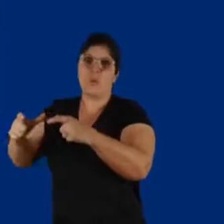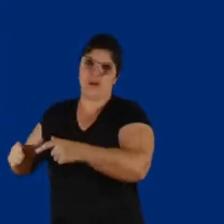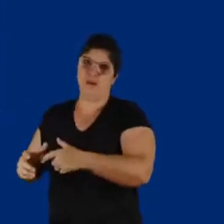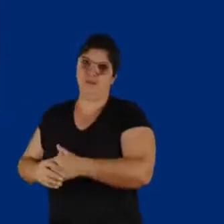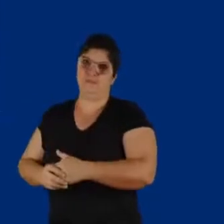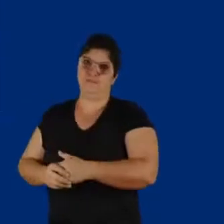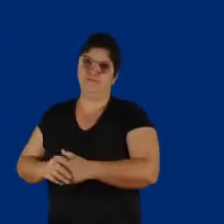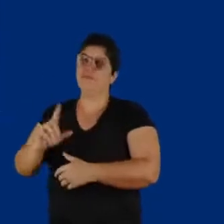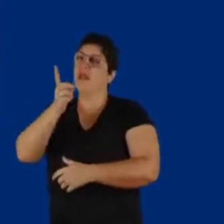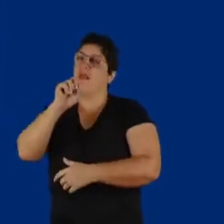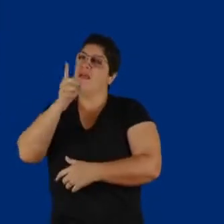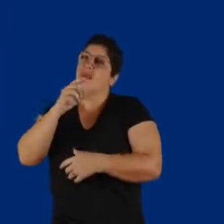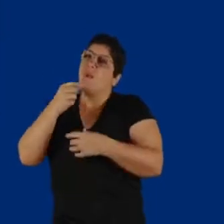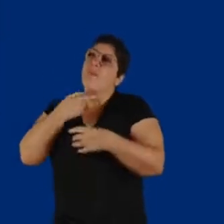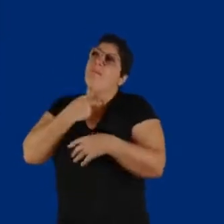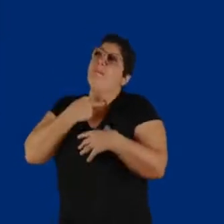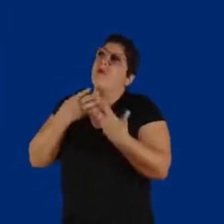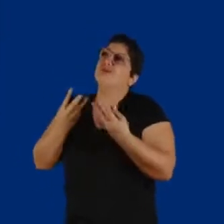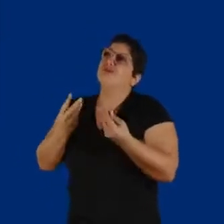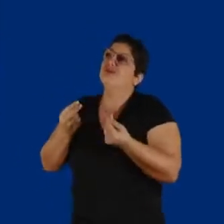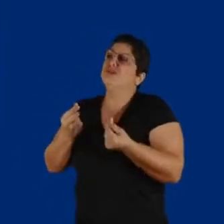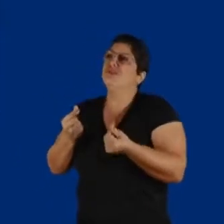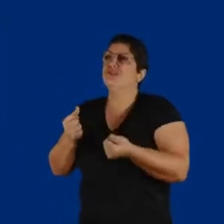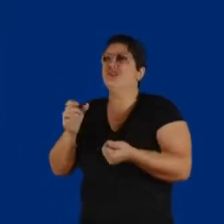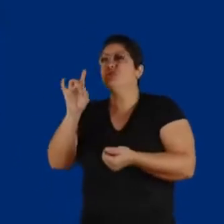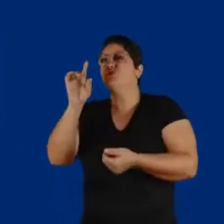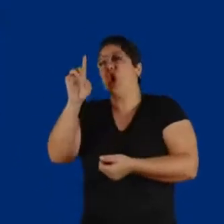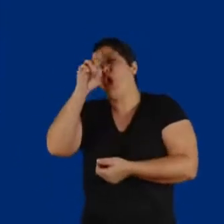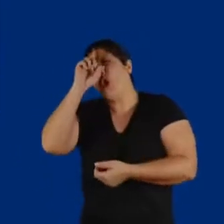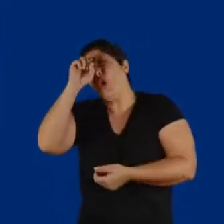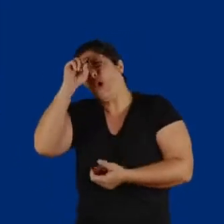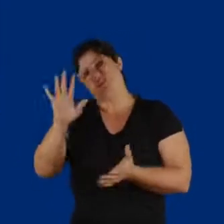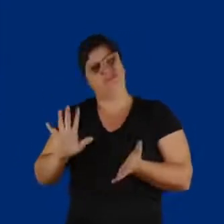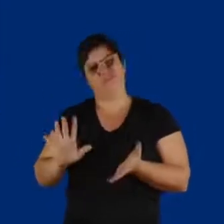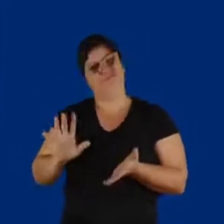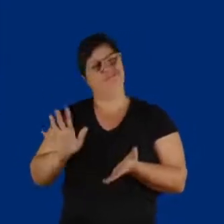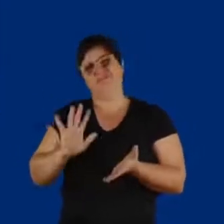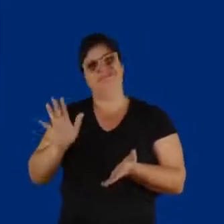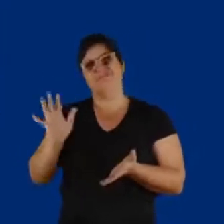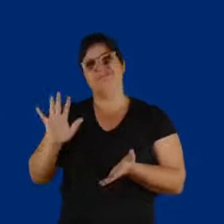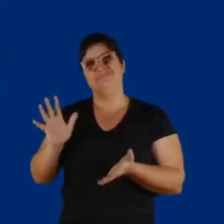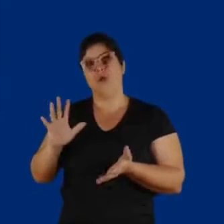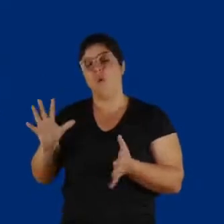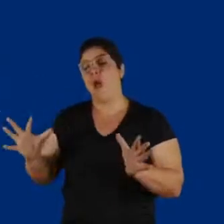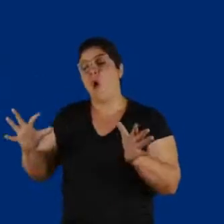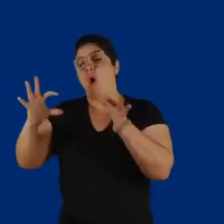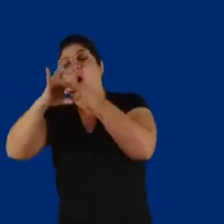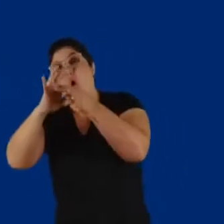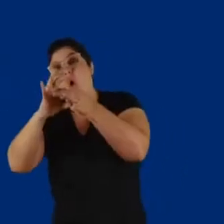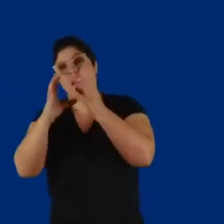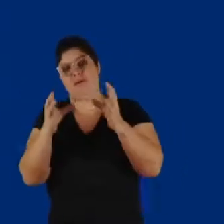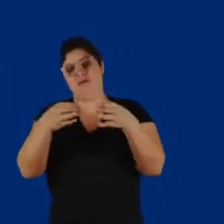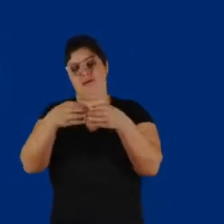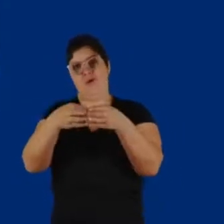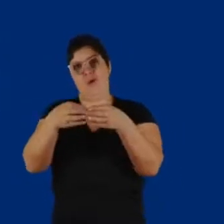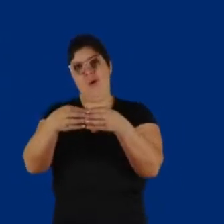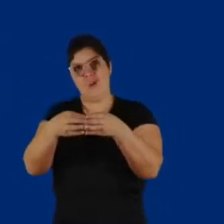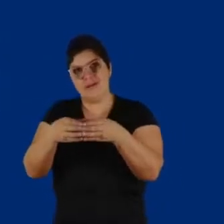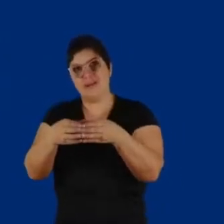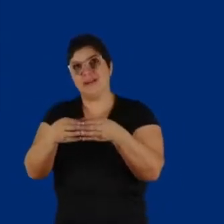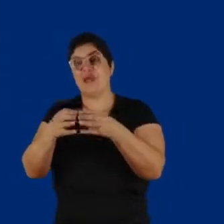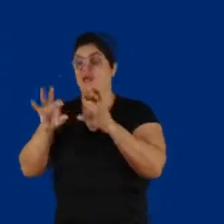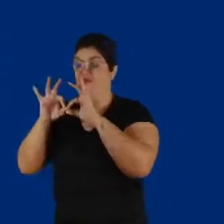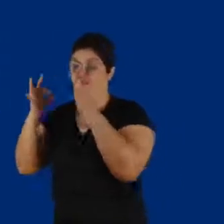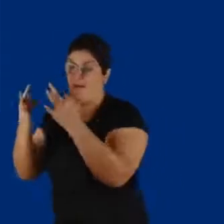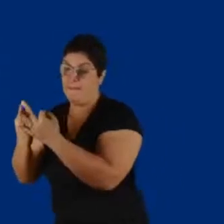localizar o tratamento das crianças, apenas ficar num hospital, mas sim tratar como uma conexão com a comunidade e com suas